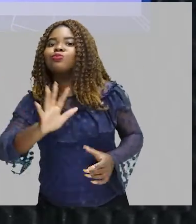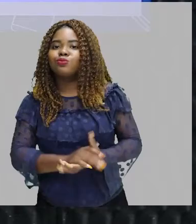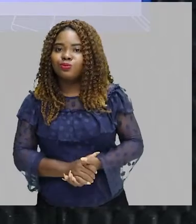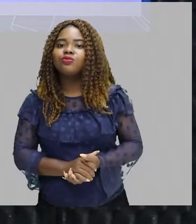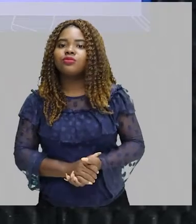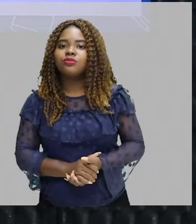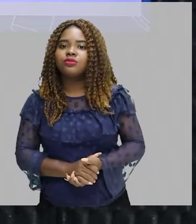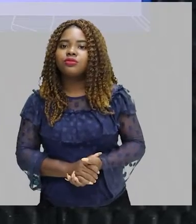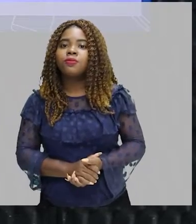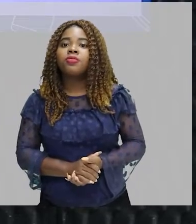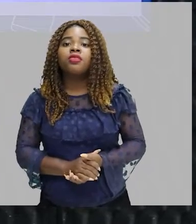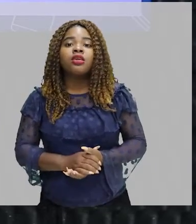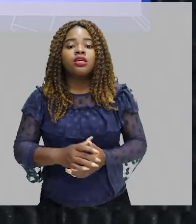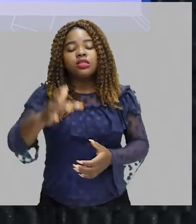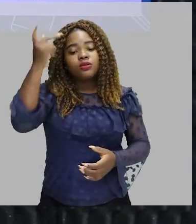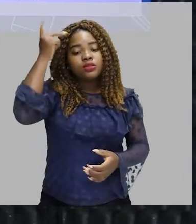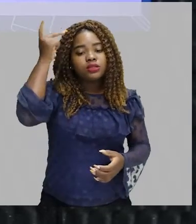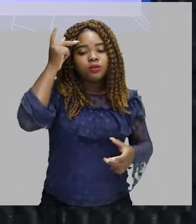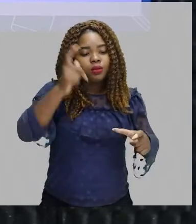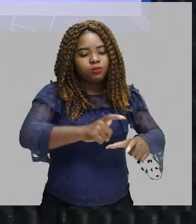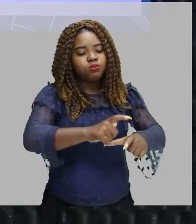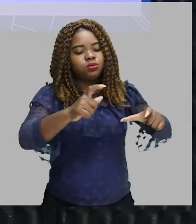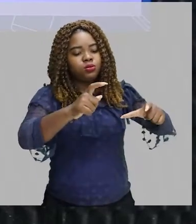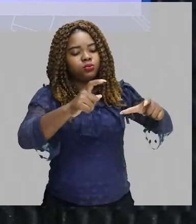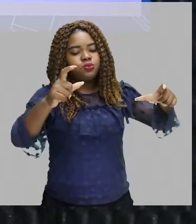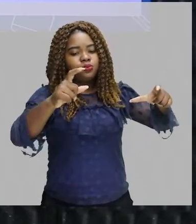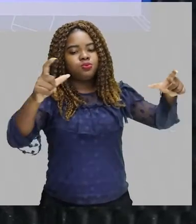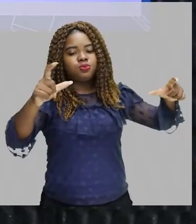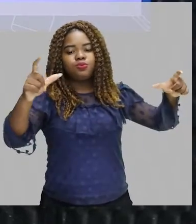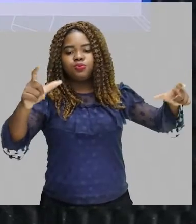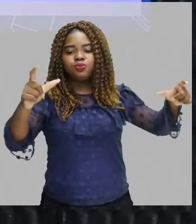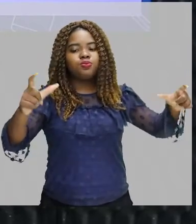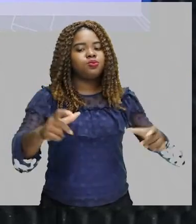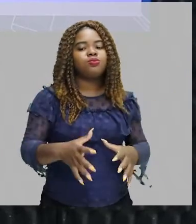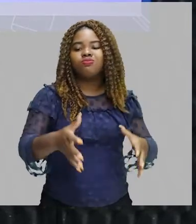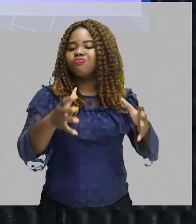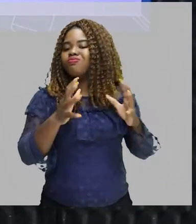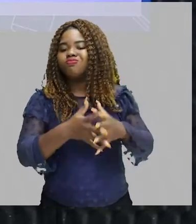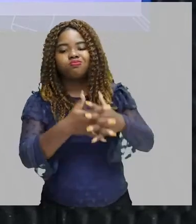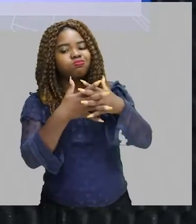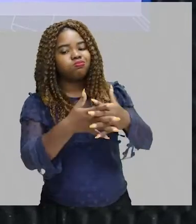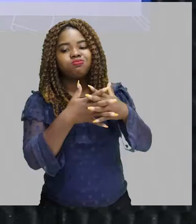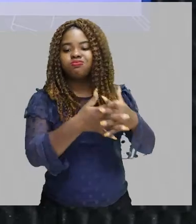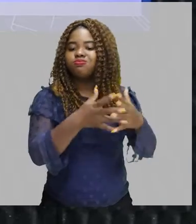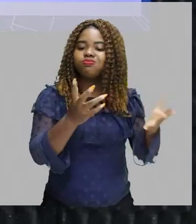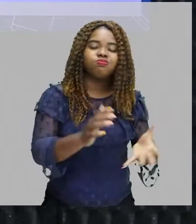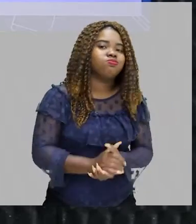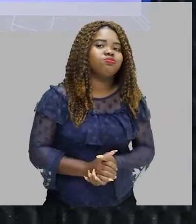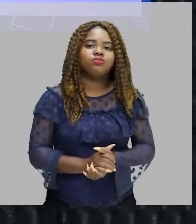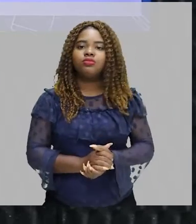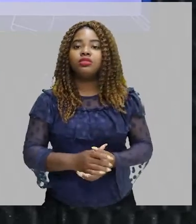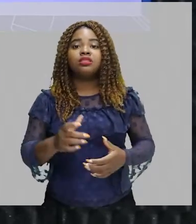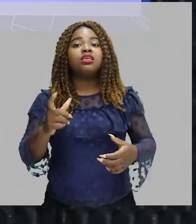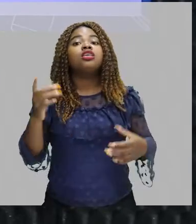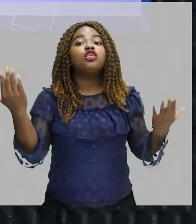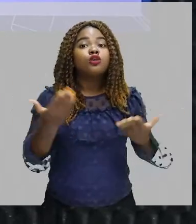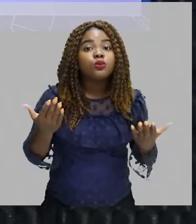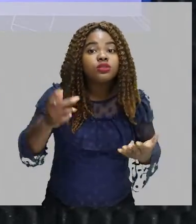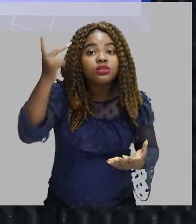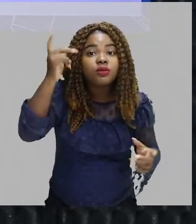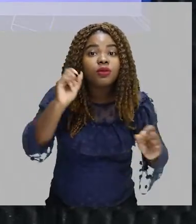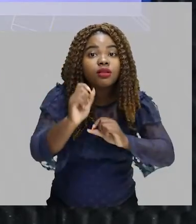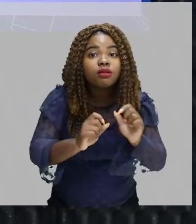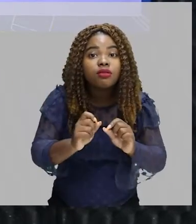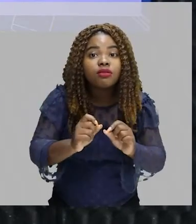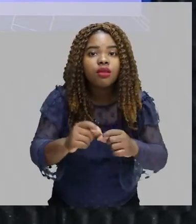São Paulo vai crescer de uma forma desordenada. E quando a gente vê São Paulo hoje, tu tem sérios problemas de poluição, de violência, né? Tu tem